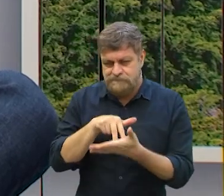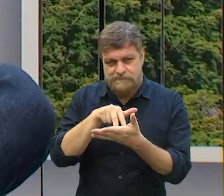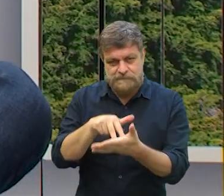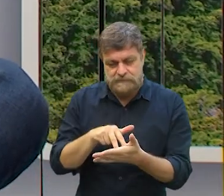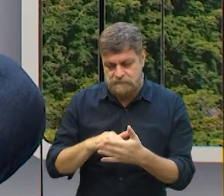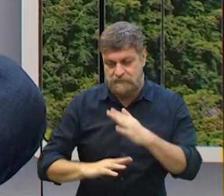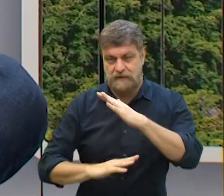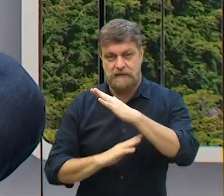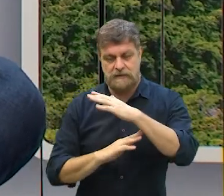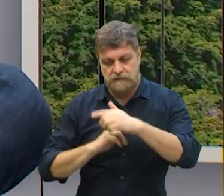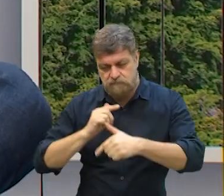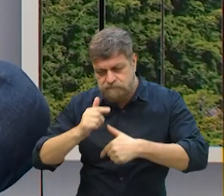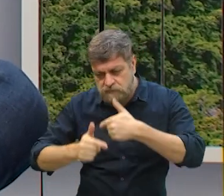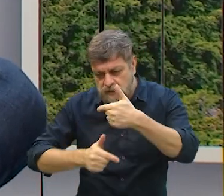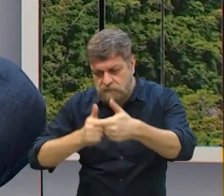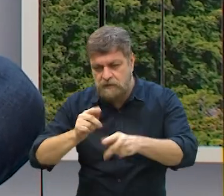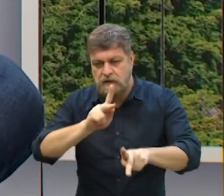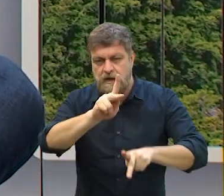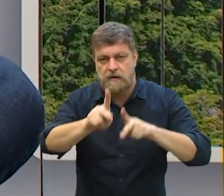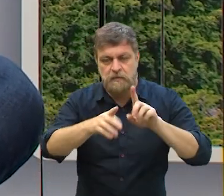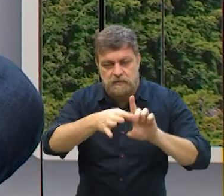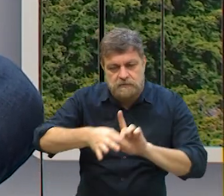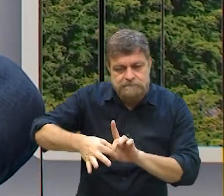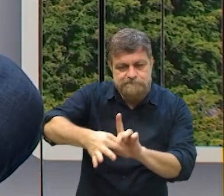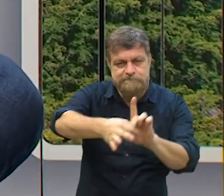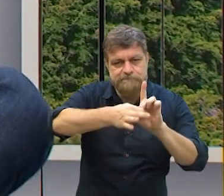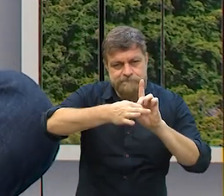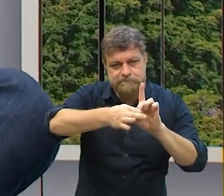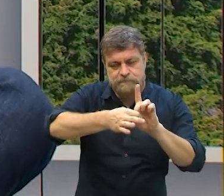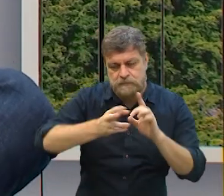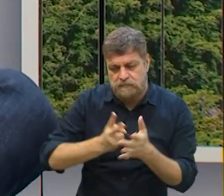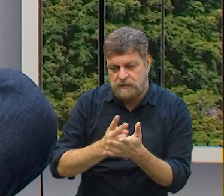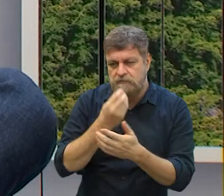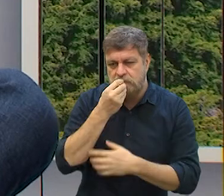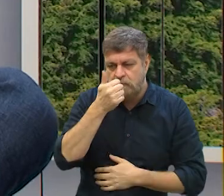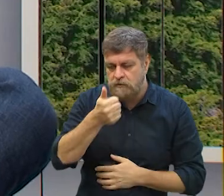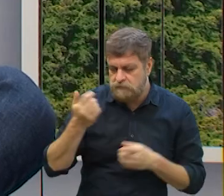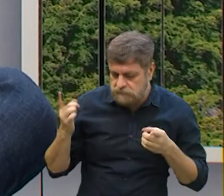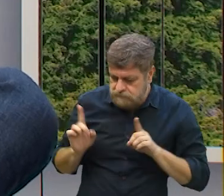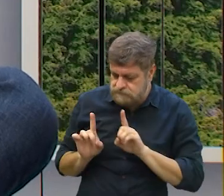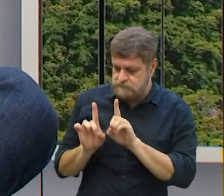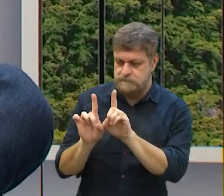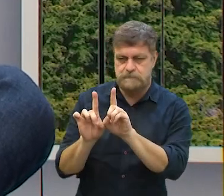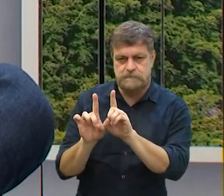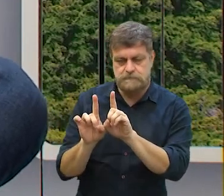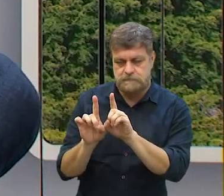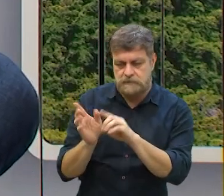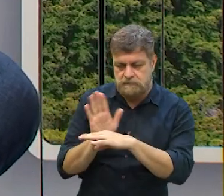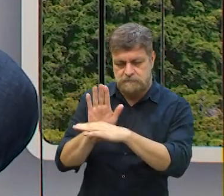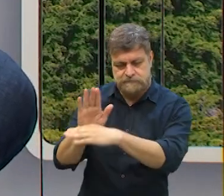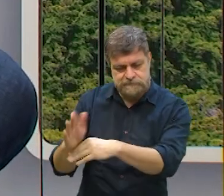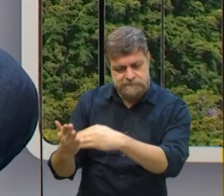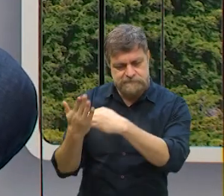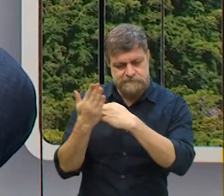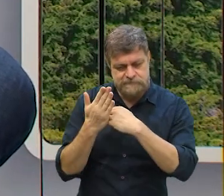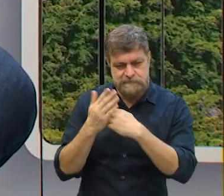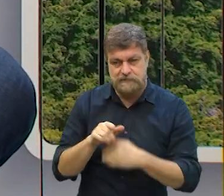colocando à disposição dessa Câmara e da população que o elegeu. Sempre bom estar lado a lado, ombreado a